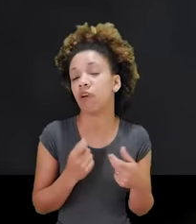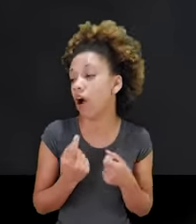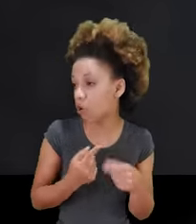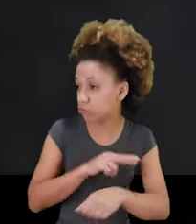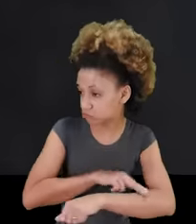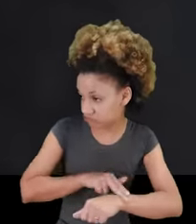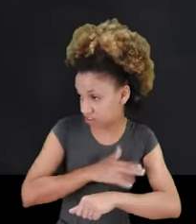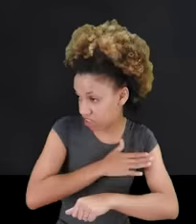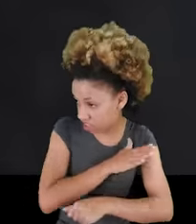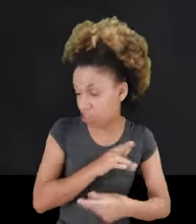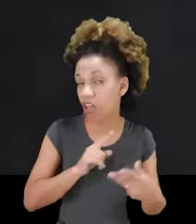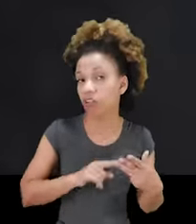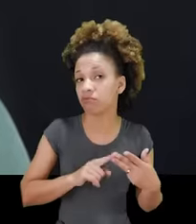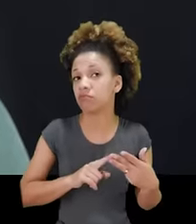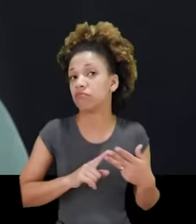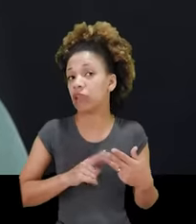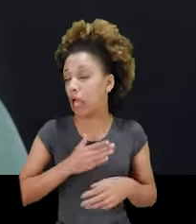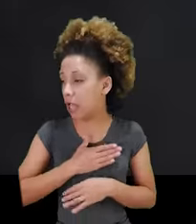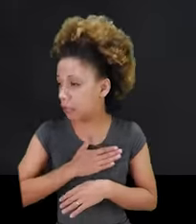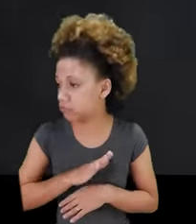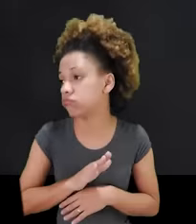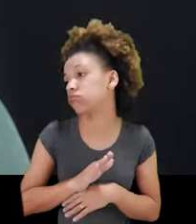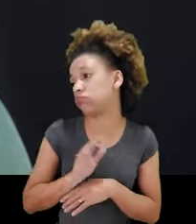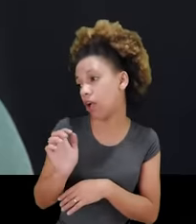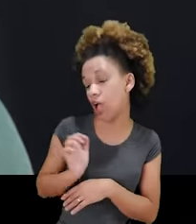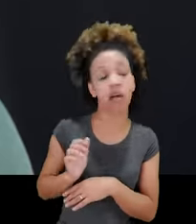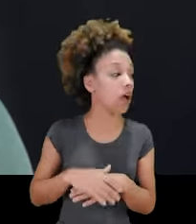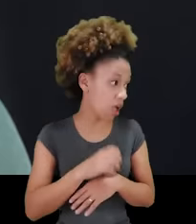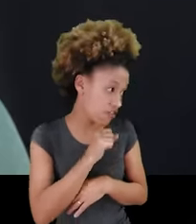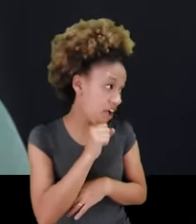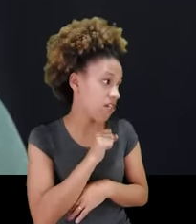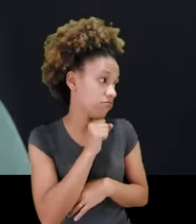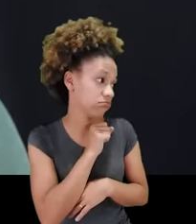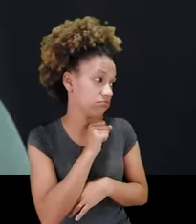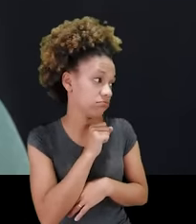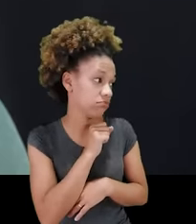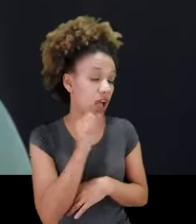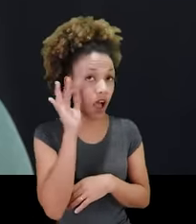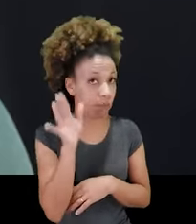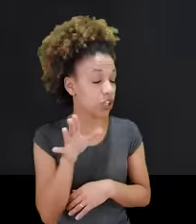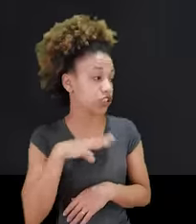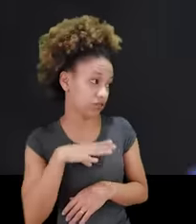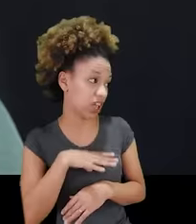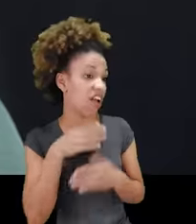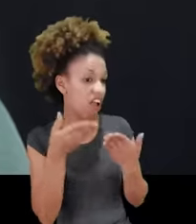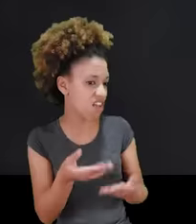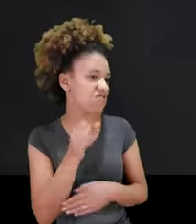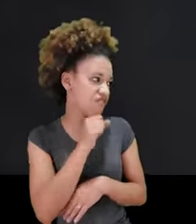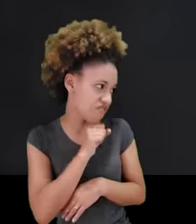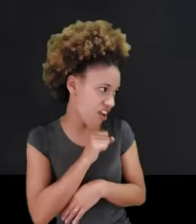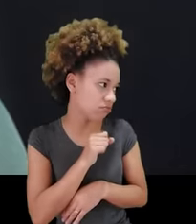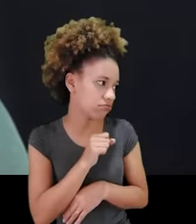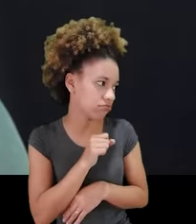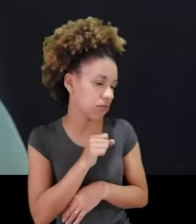assim meio racistas, outros meio xenófobos. É velho. É o velho. É o velho. Eu acho que a imagem que a gente tem de Portugal... É essa. É o velho. É do